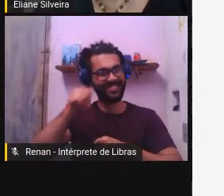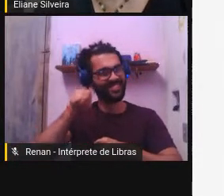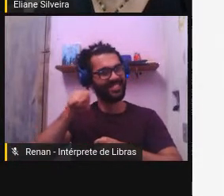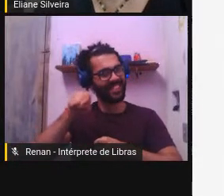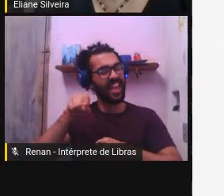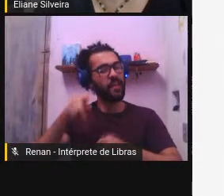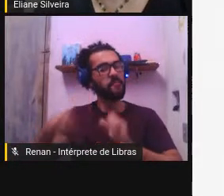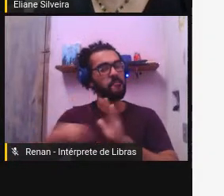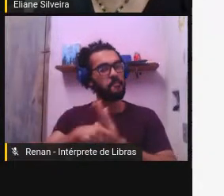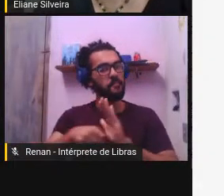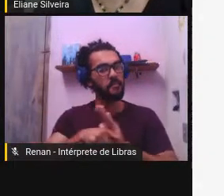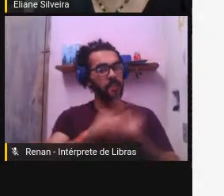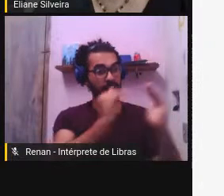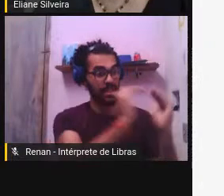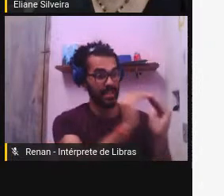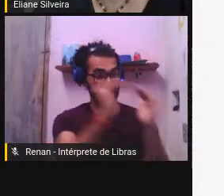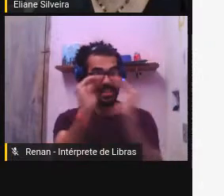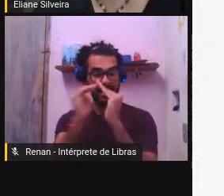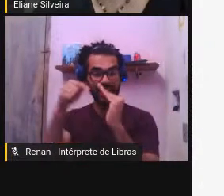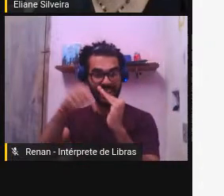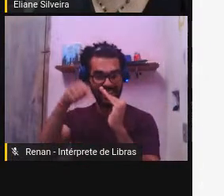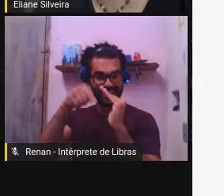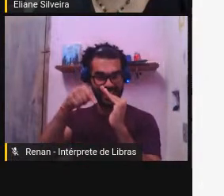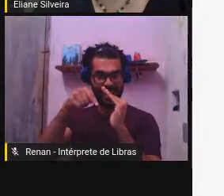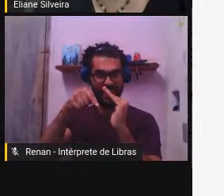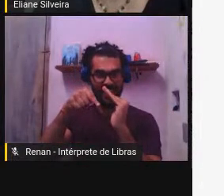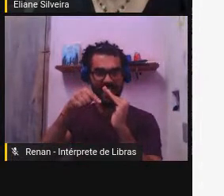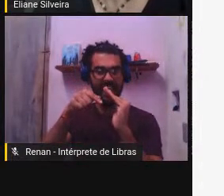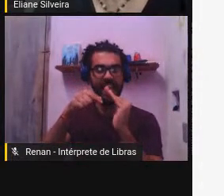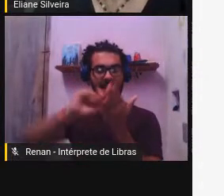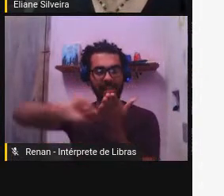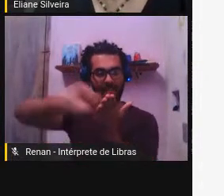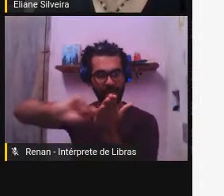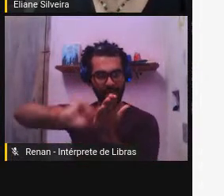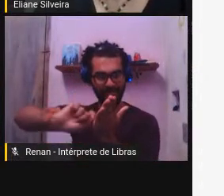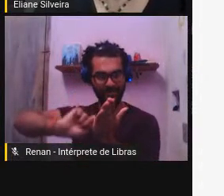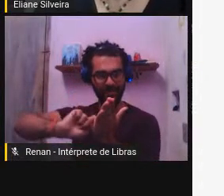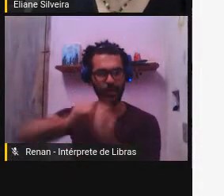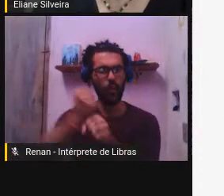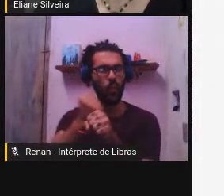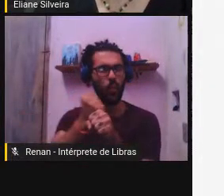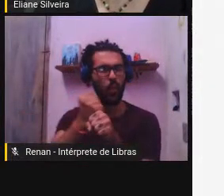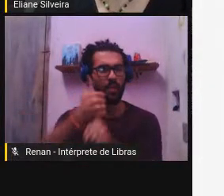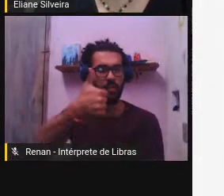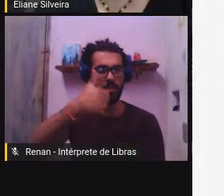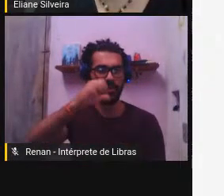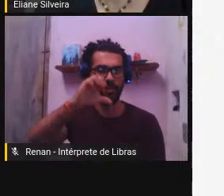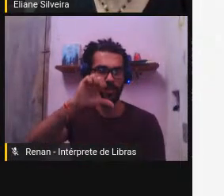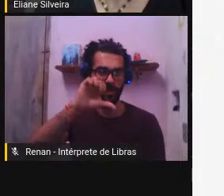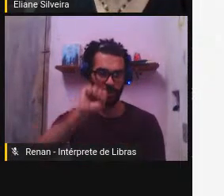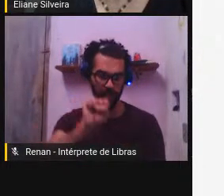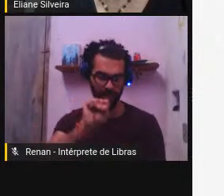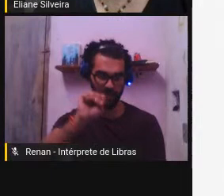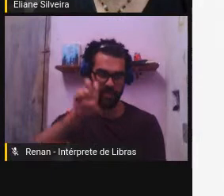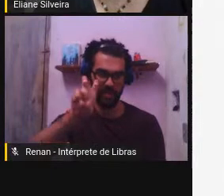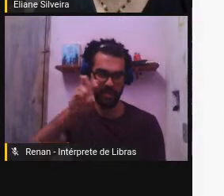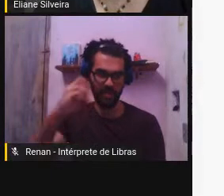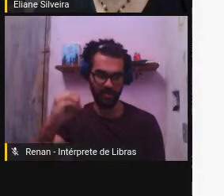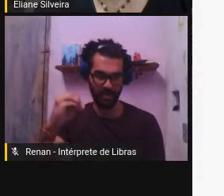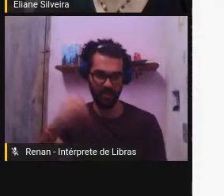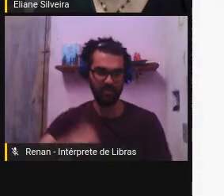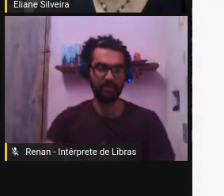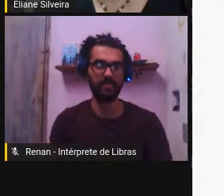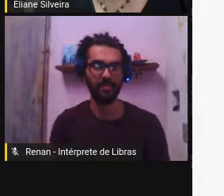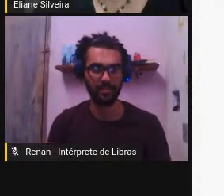foi escrito pelo Amigo da Família em 1850. Então, é digno de marca essa recordação que lhe diz